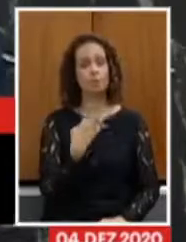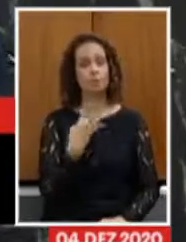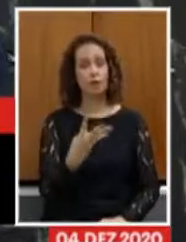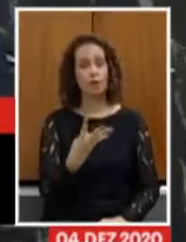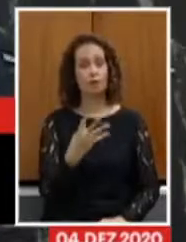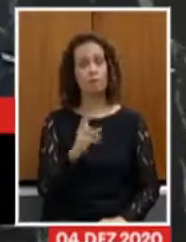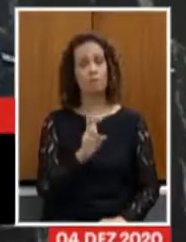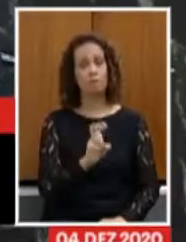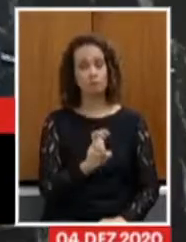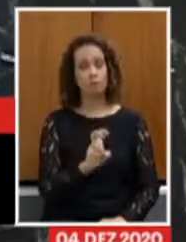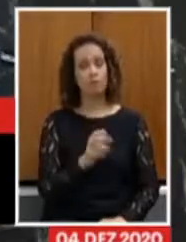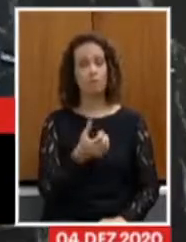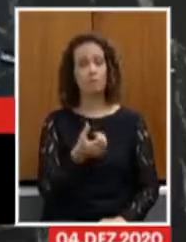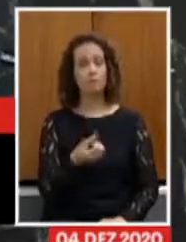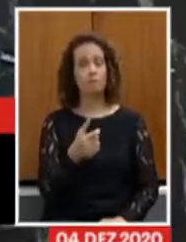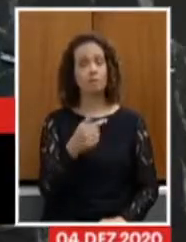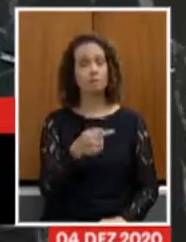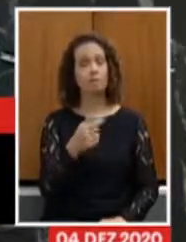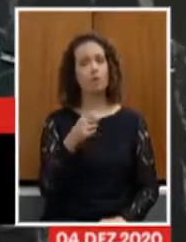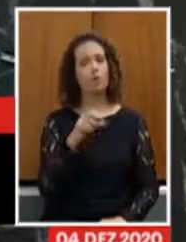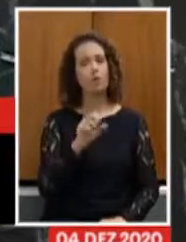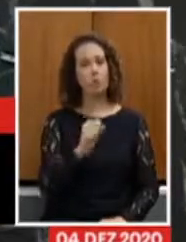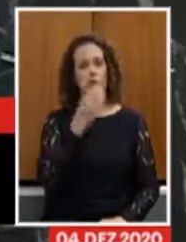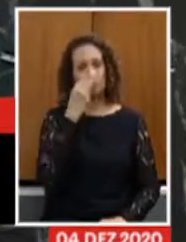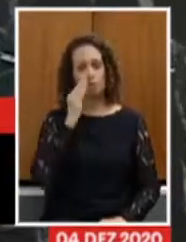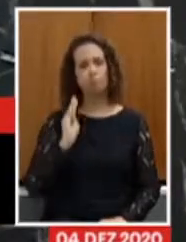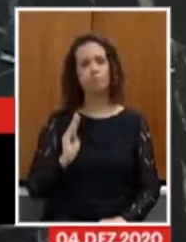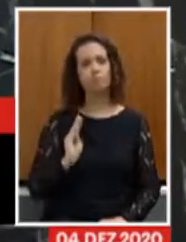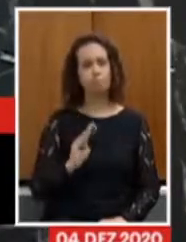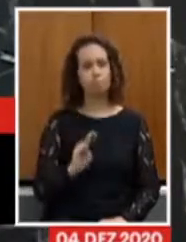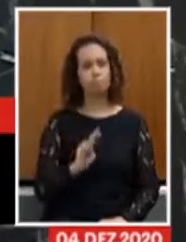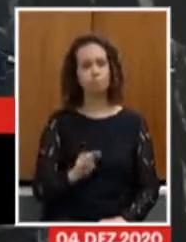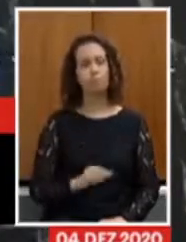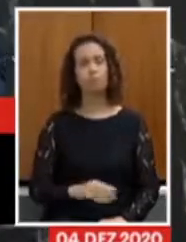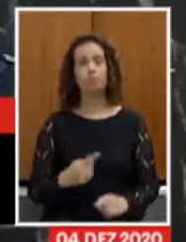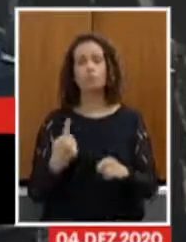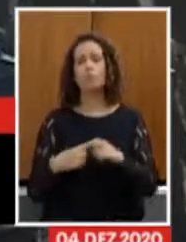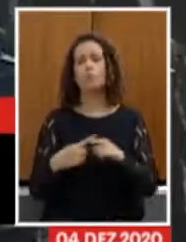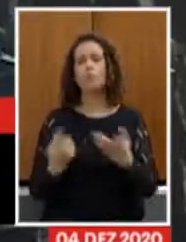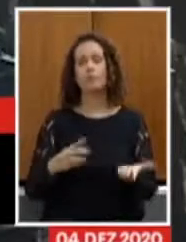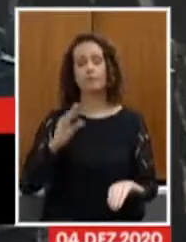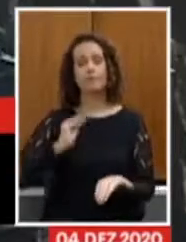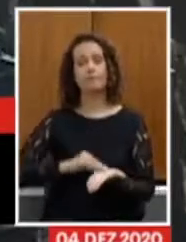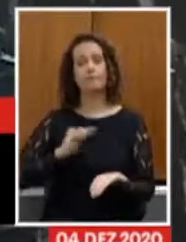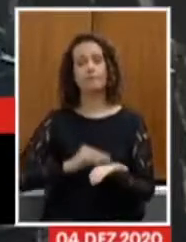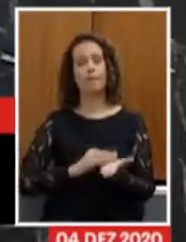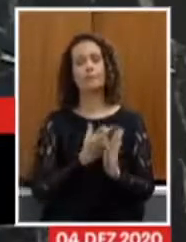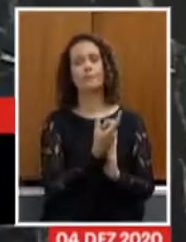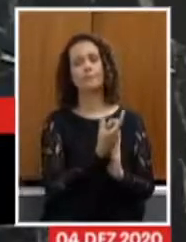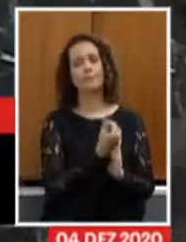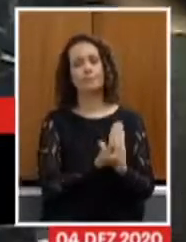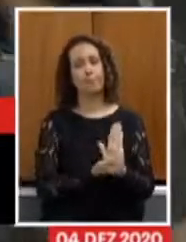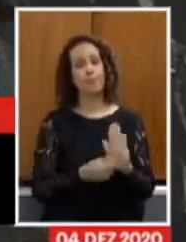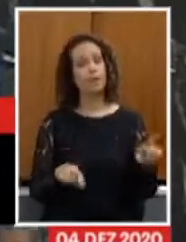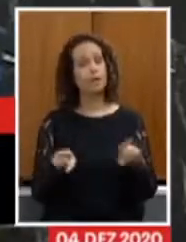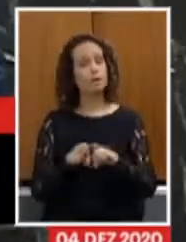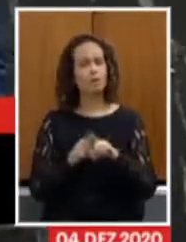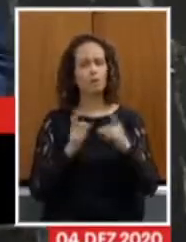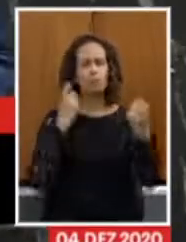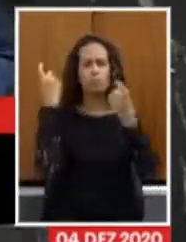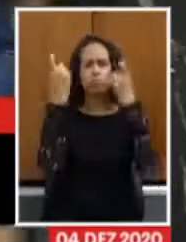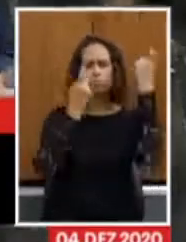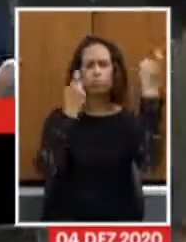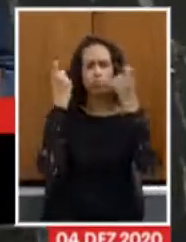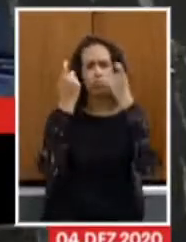6, 7 e 8, pela falta de orçamento e pela preocupação de